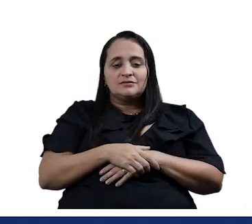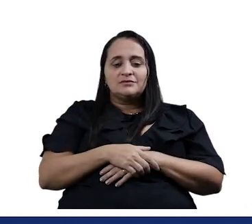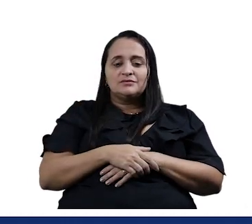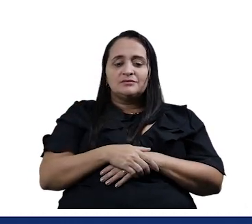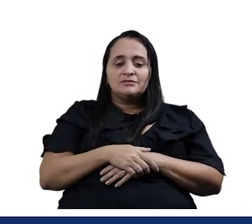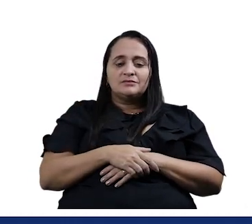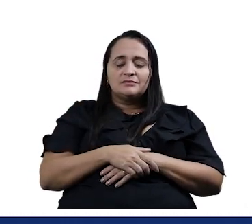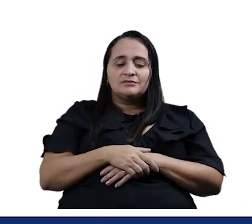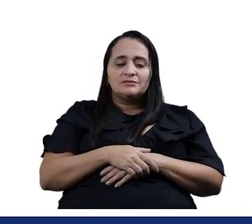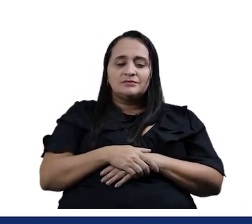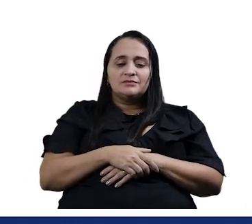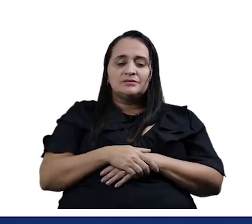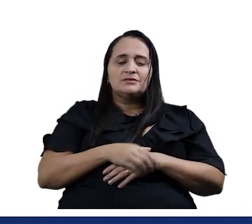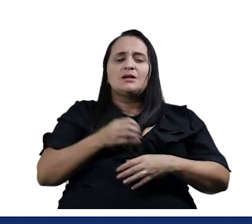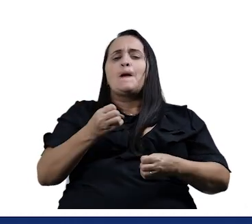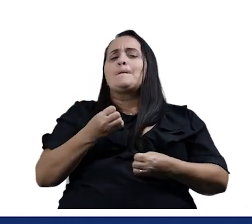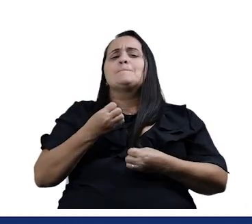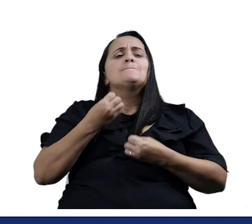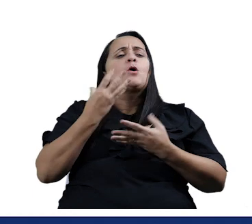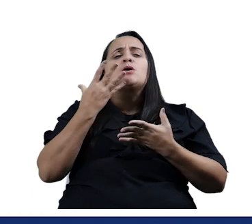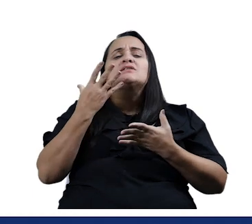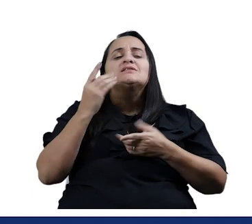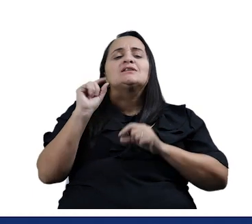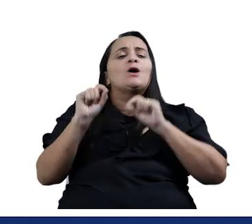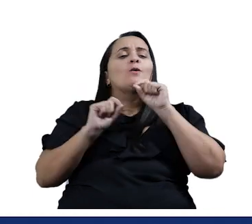1 aquilo que você sabe sobre